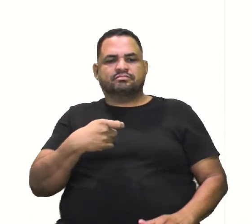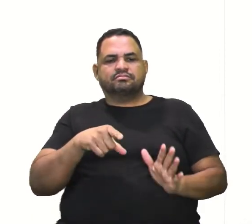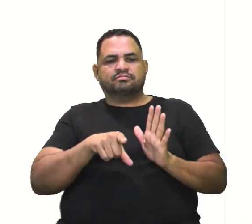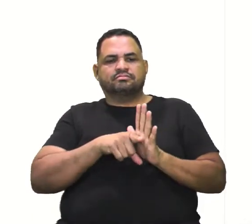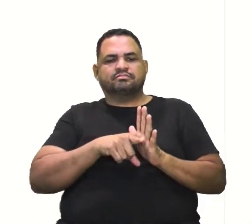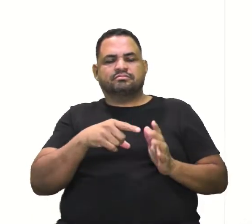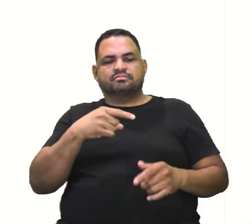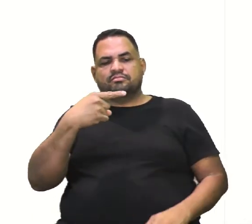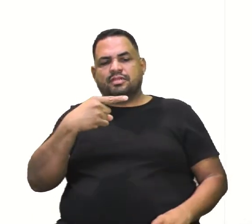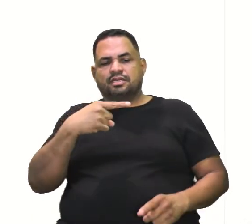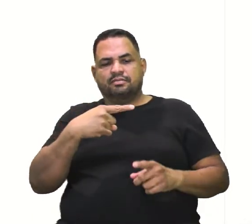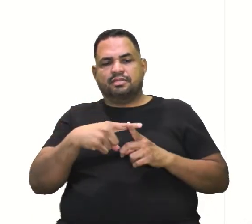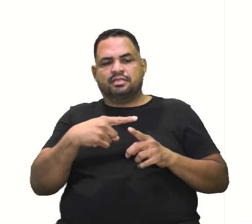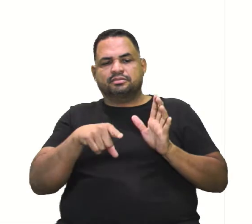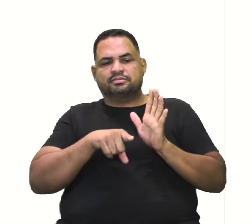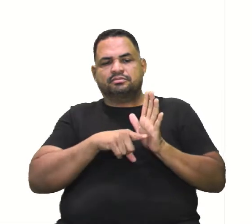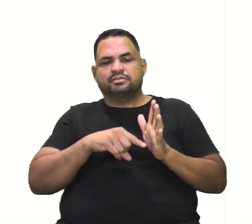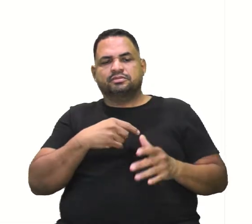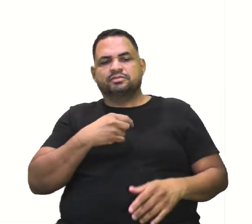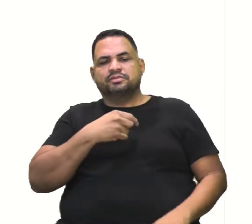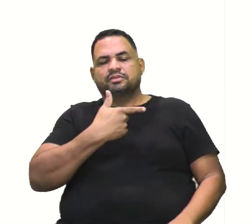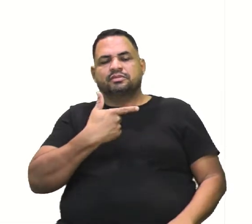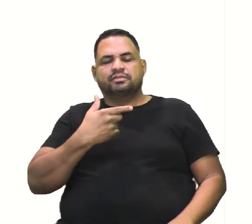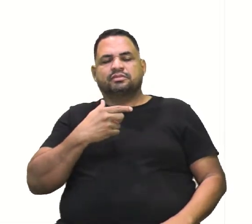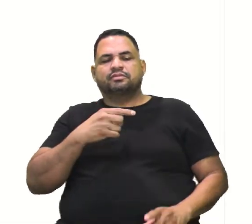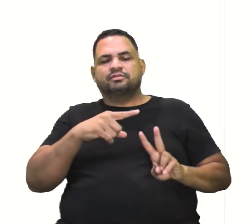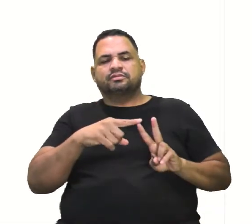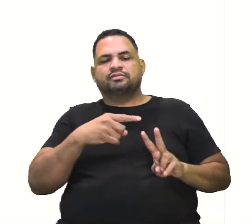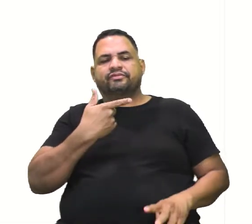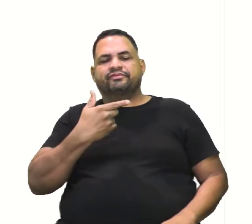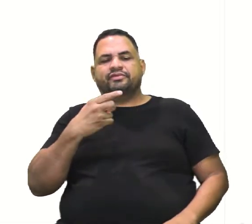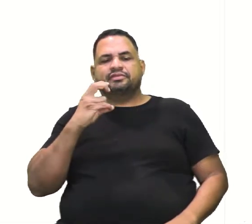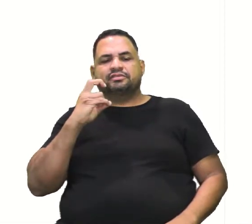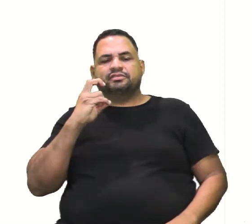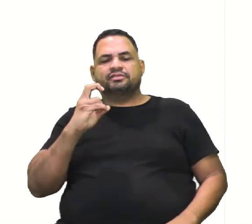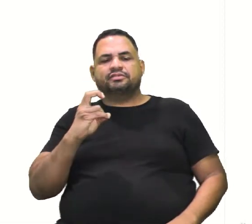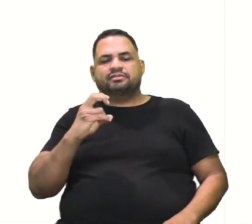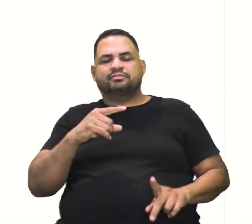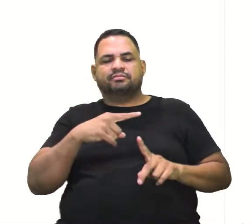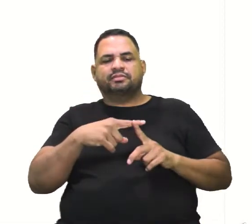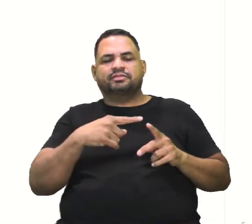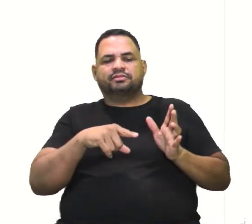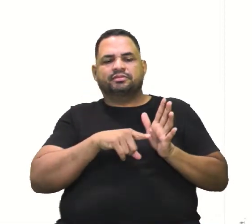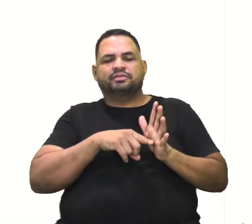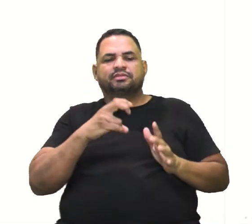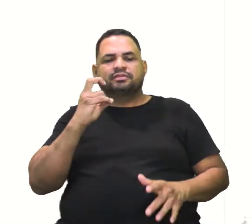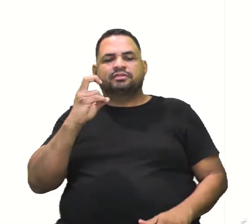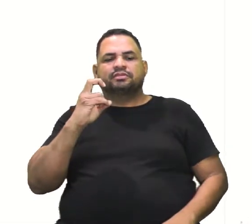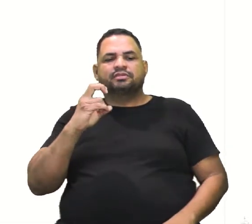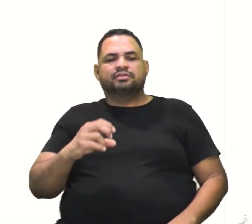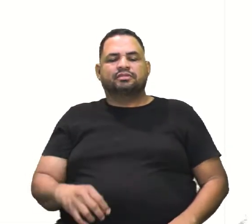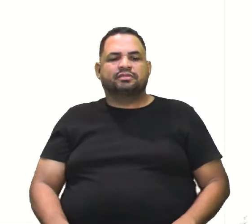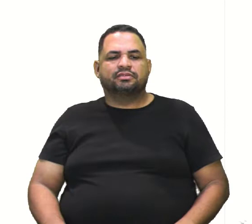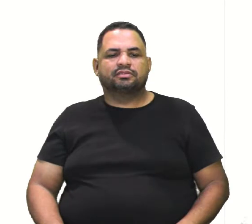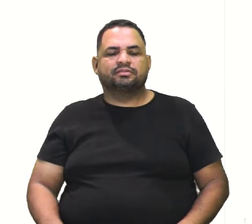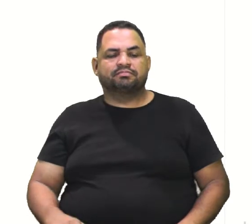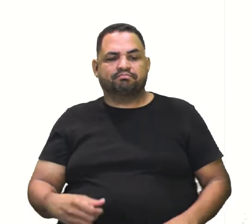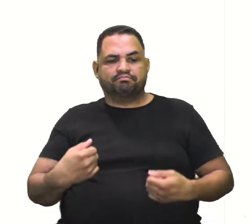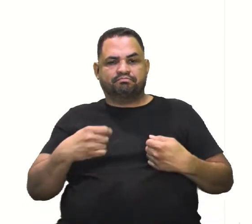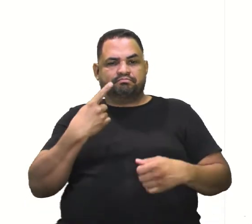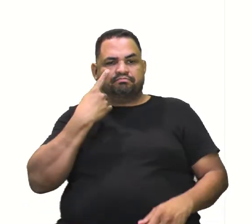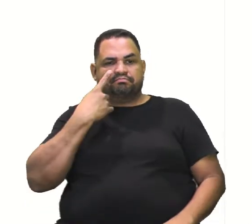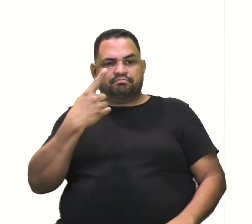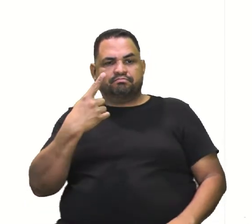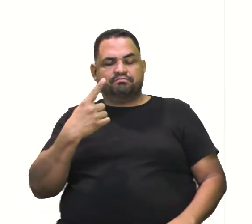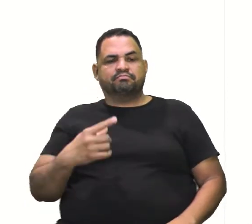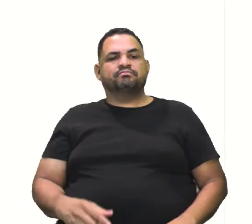a mais ou menos raiz de 25. X vai ser igual a mais ou menos 5. Só que a gente tem que observar